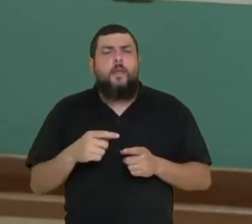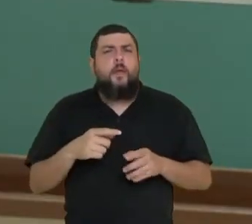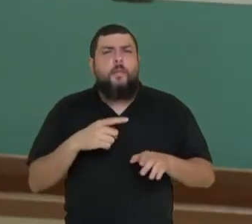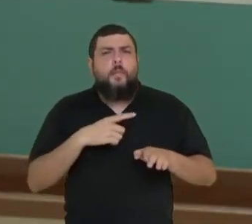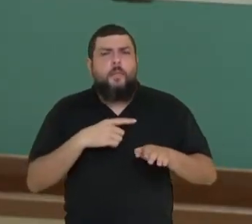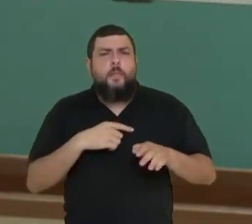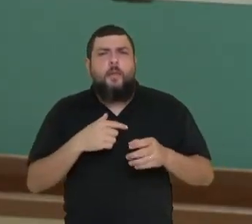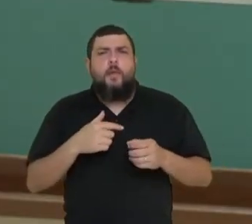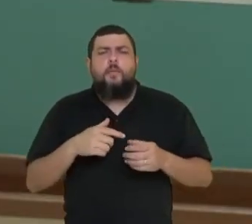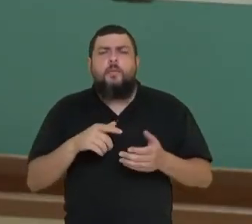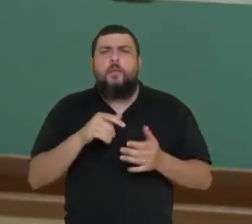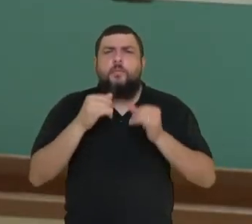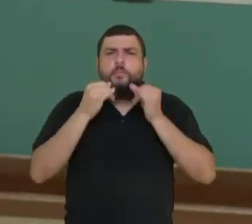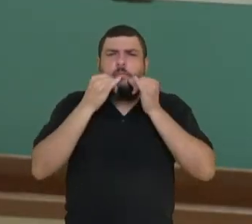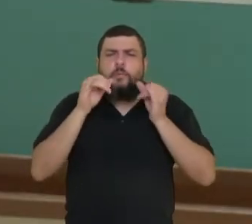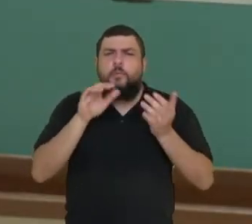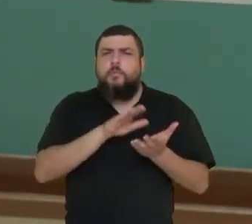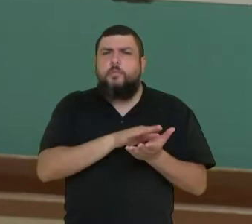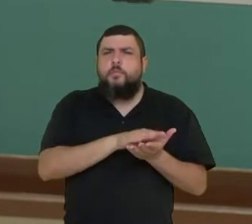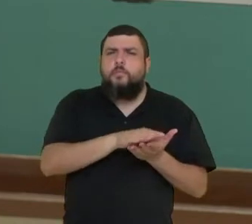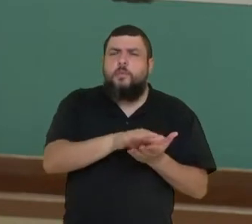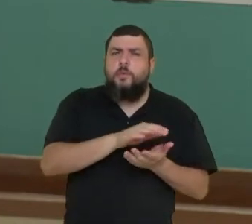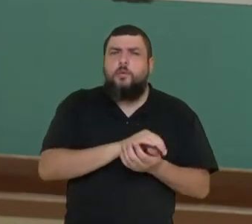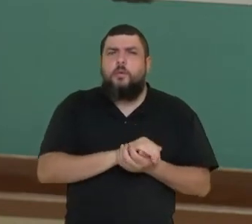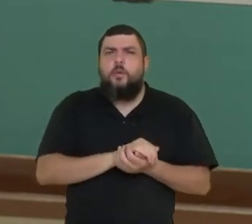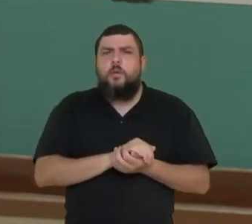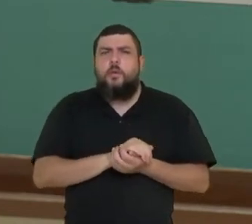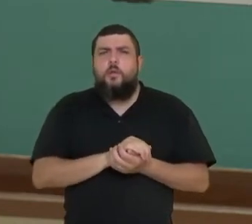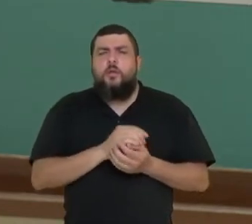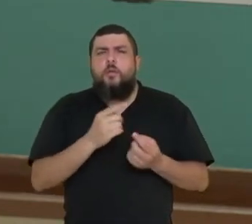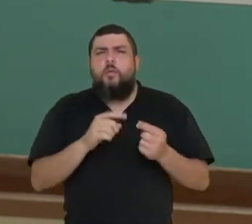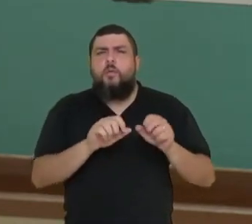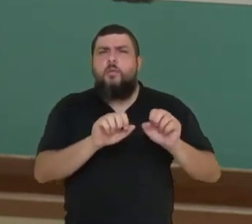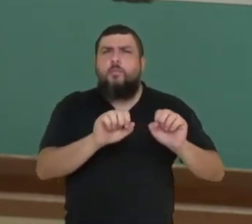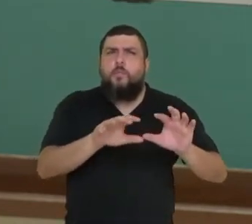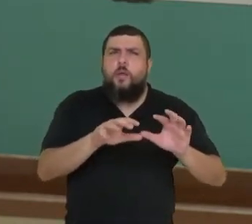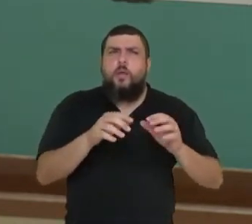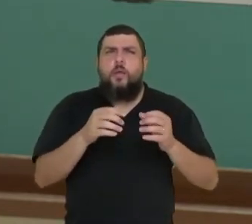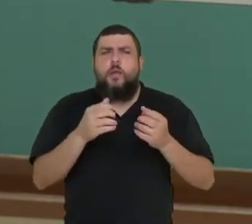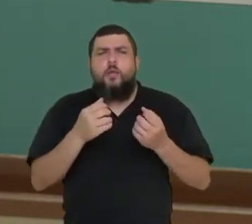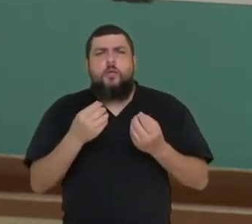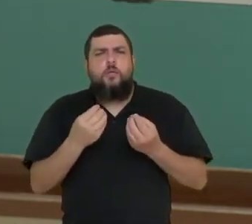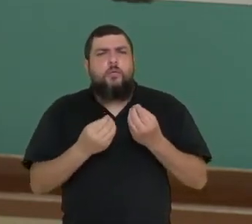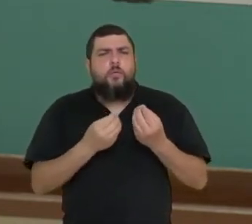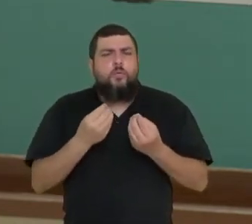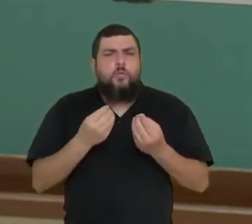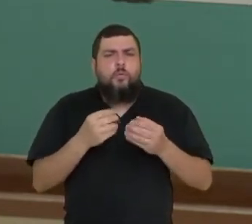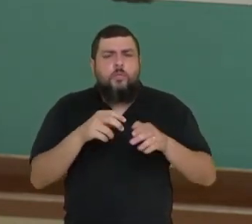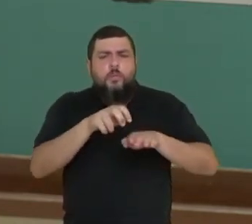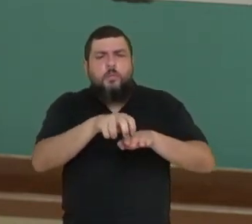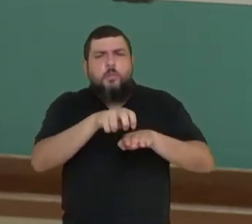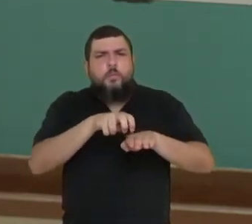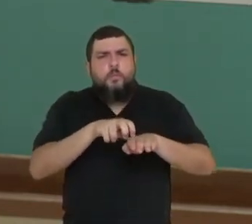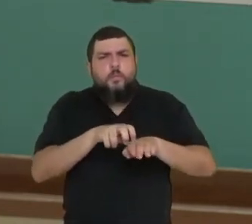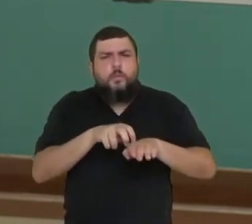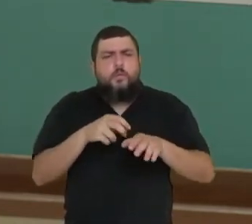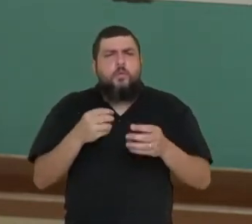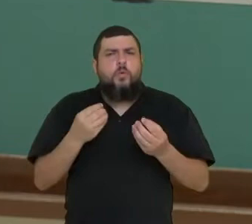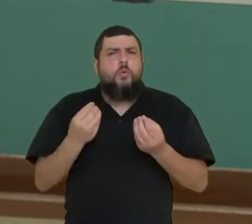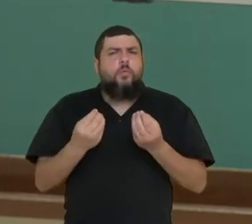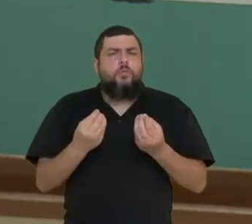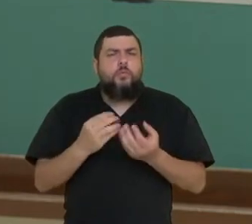energia quando os faróis estão acesos, quando o rádio está ligado, quando o carro carrega mais peso ou com os vidros abertos,